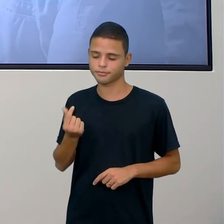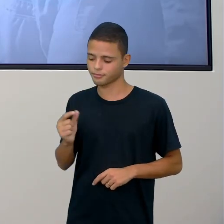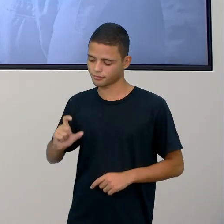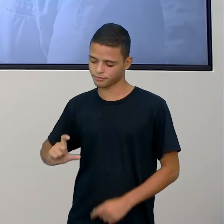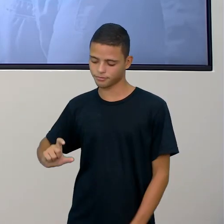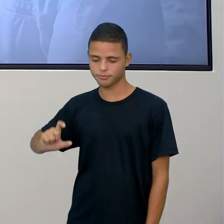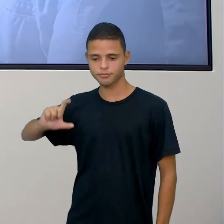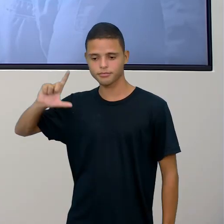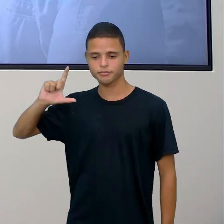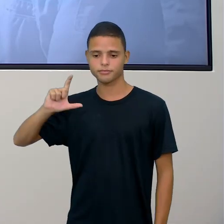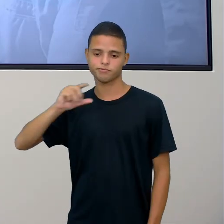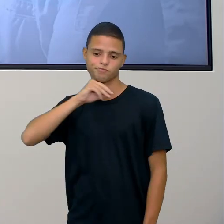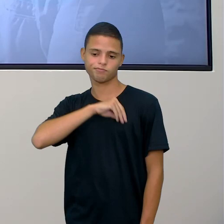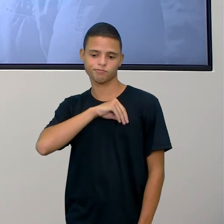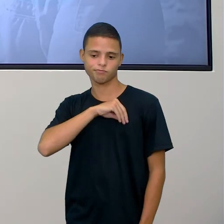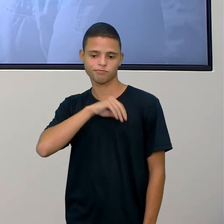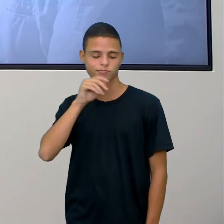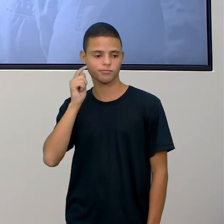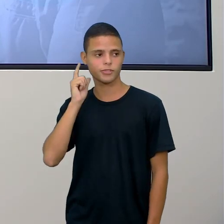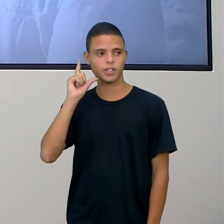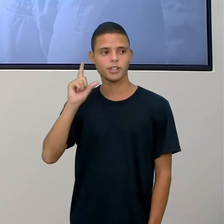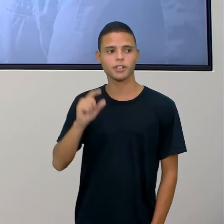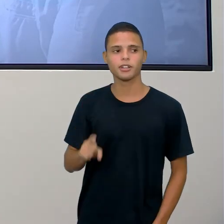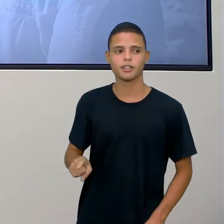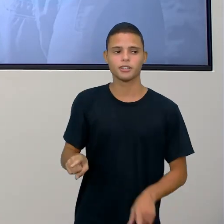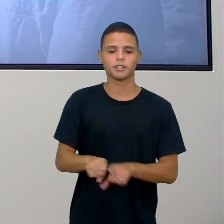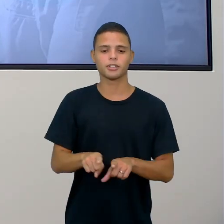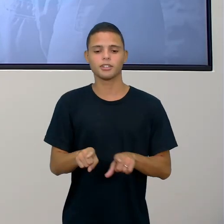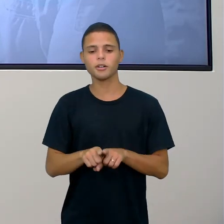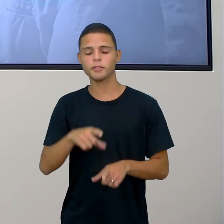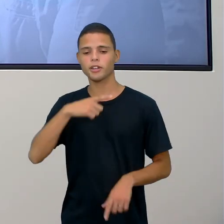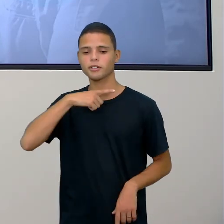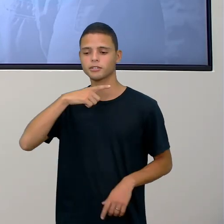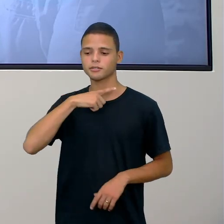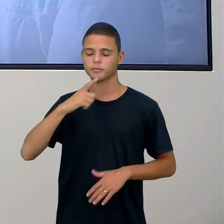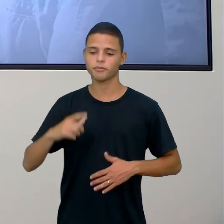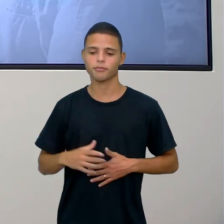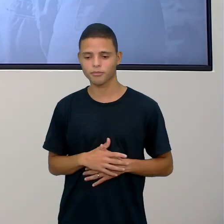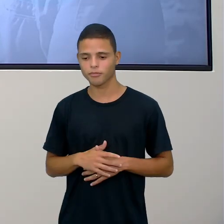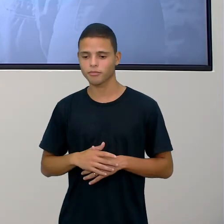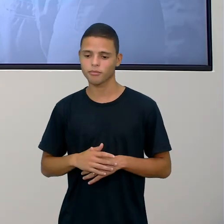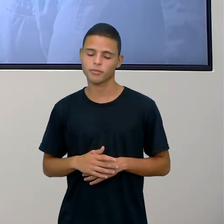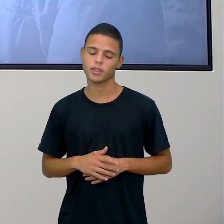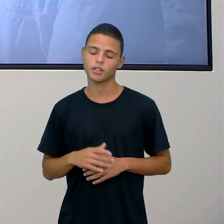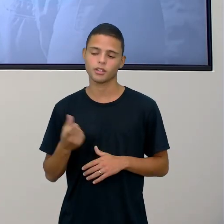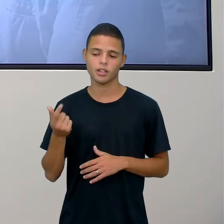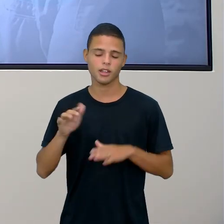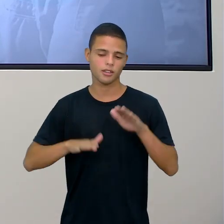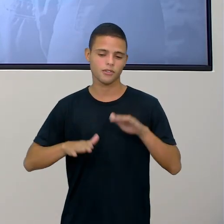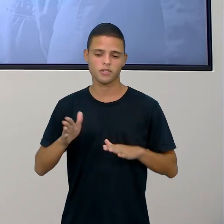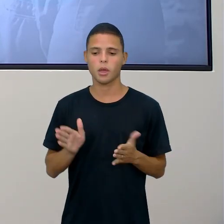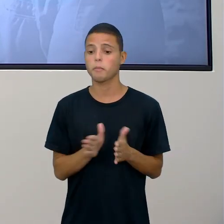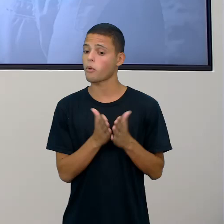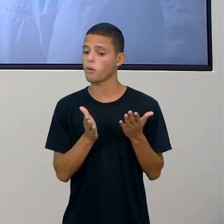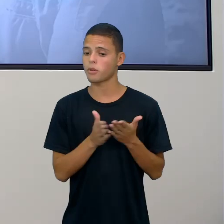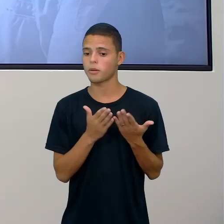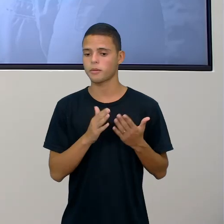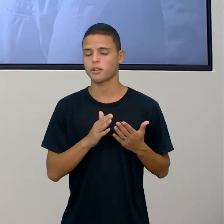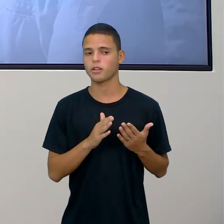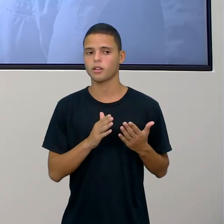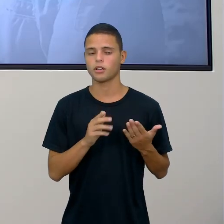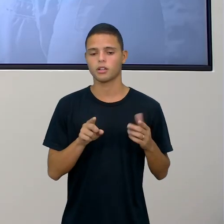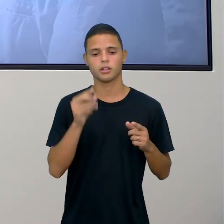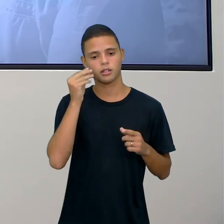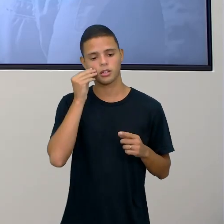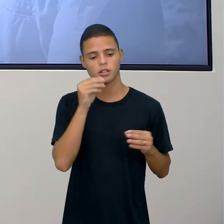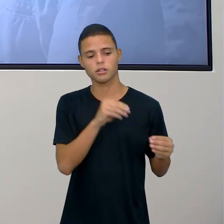conseguem uma condição melhor e elas saem de um bairro mais pobre, frequentemente isso acontece, e vai para um bairro onde